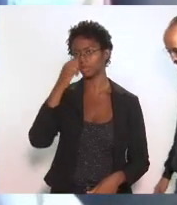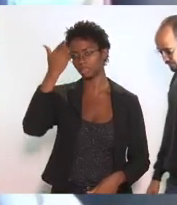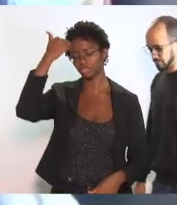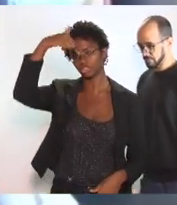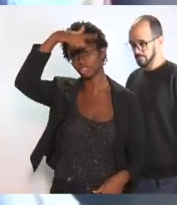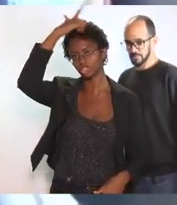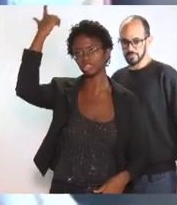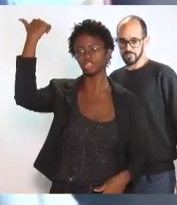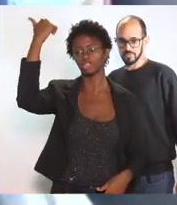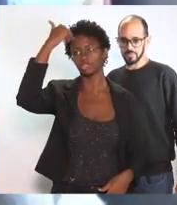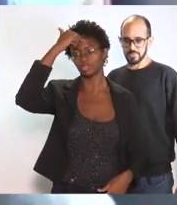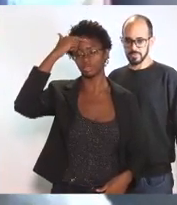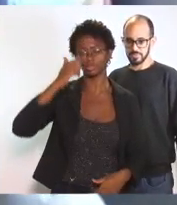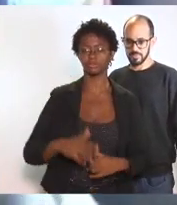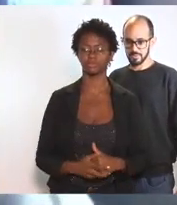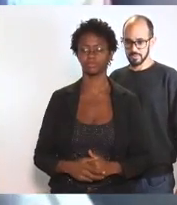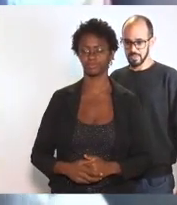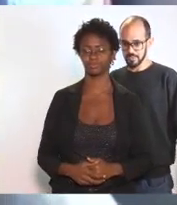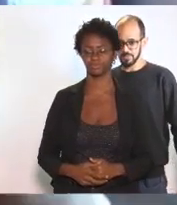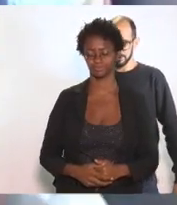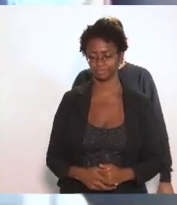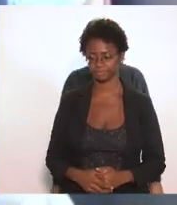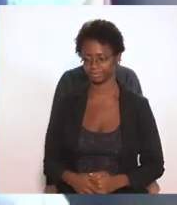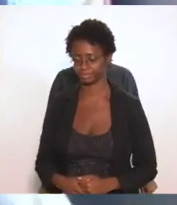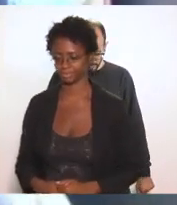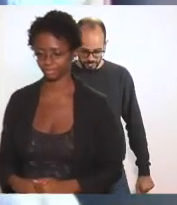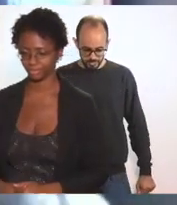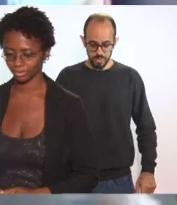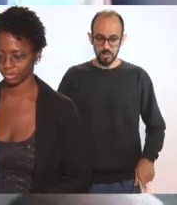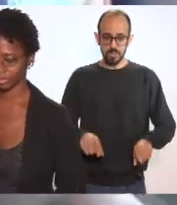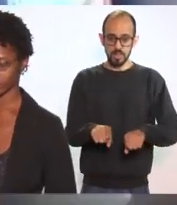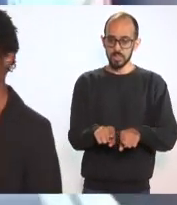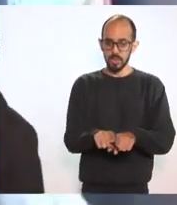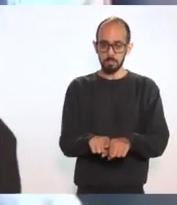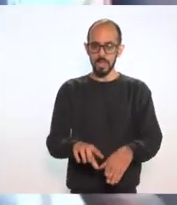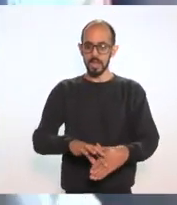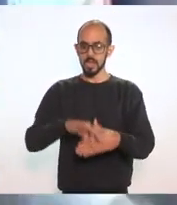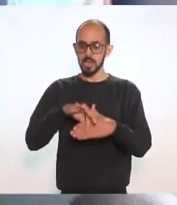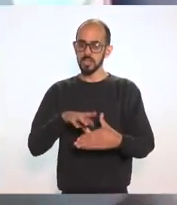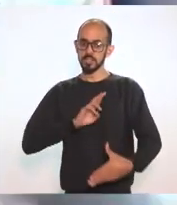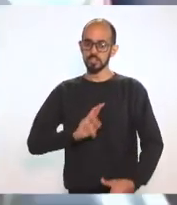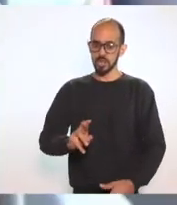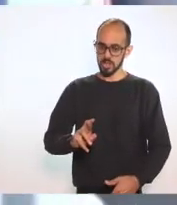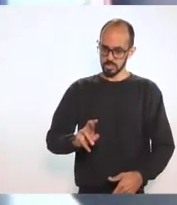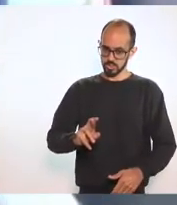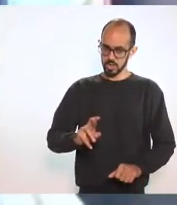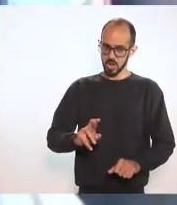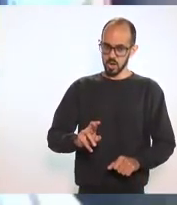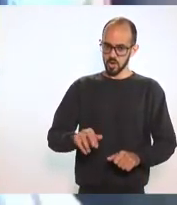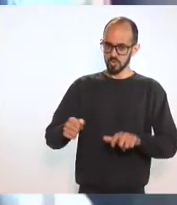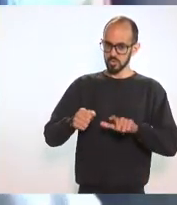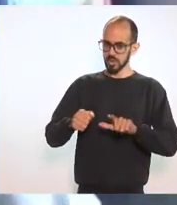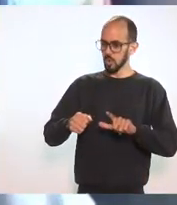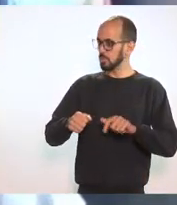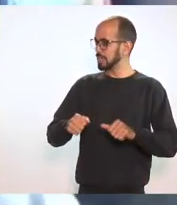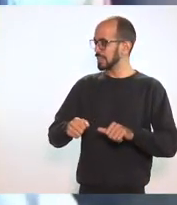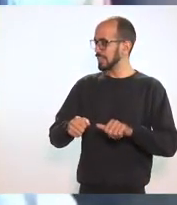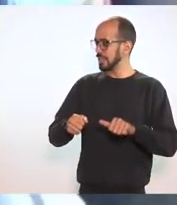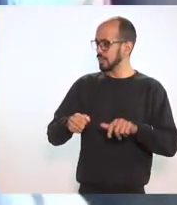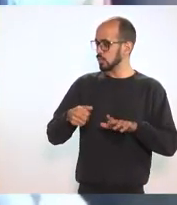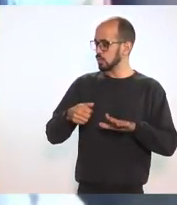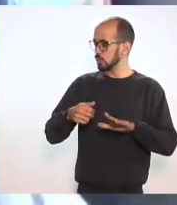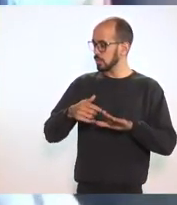e autoridades religiosas à frente da Umbanda Candomblé, de terreiros que foram dizimados ultimamente,